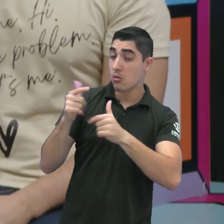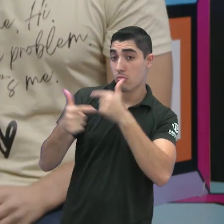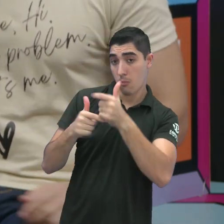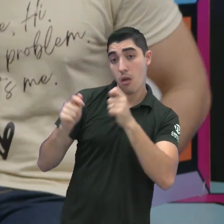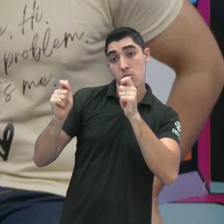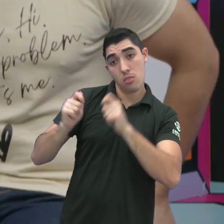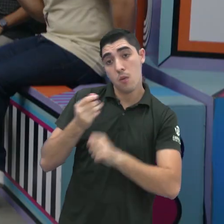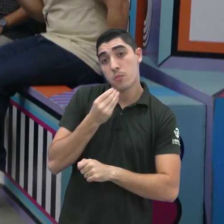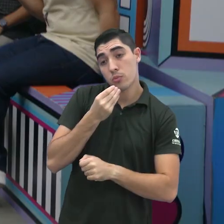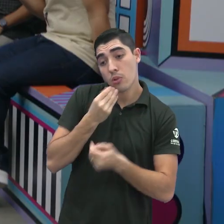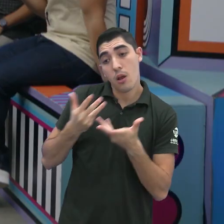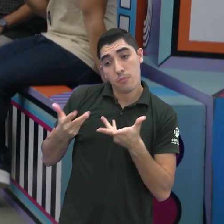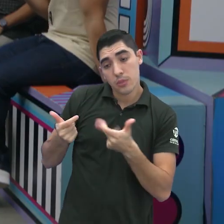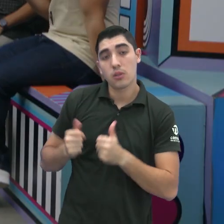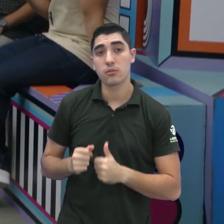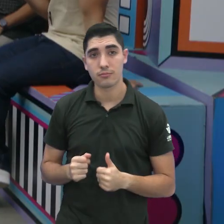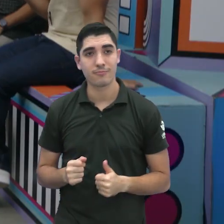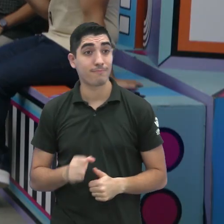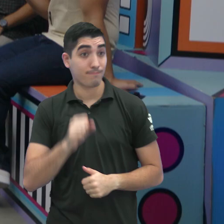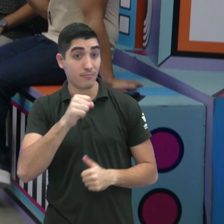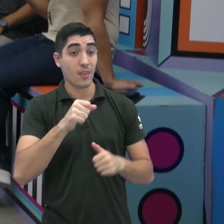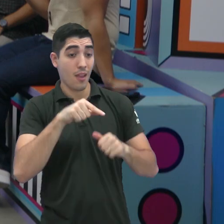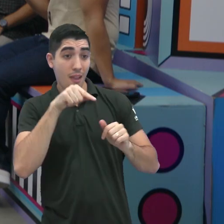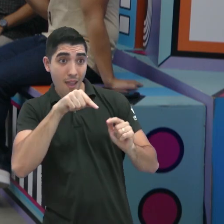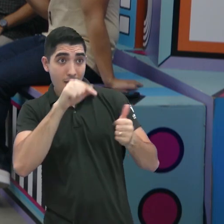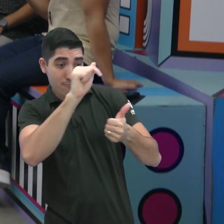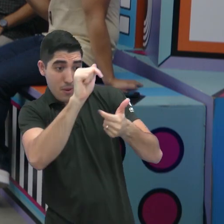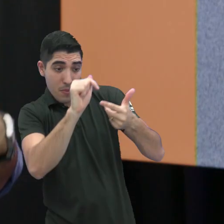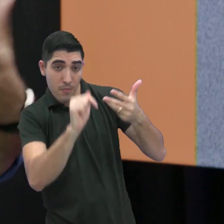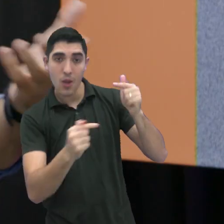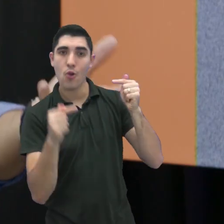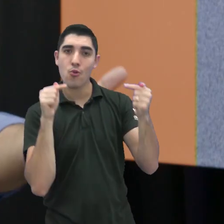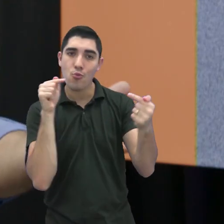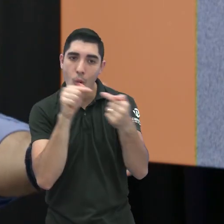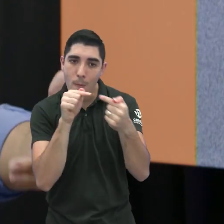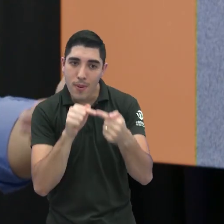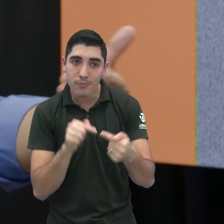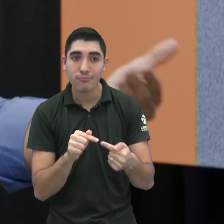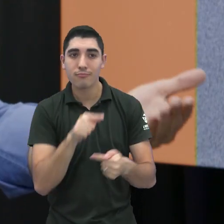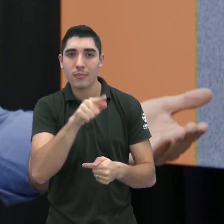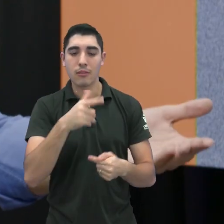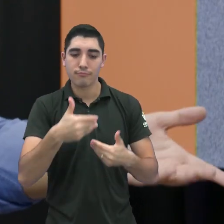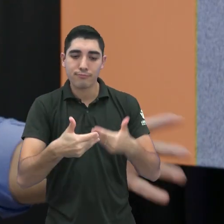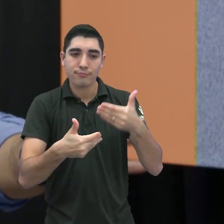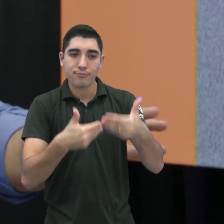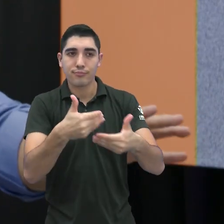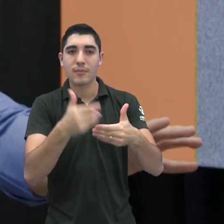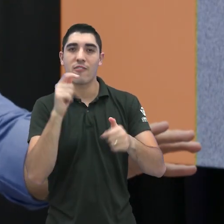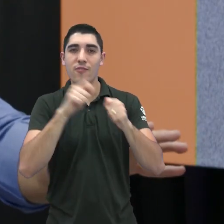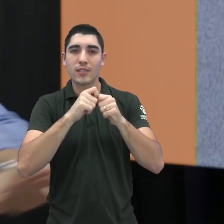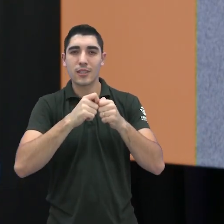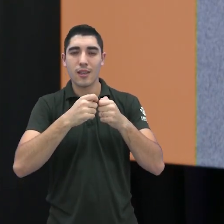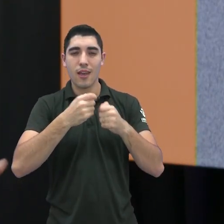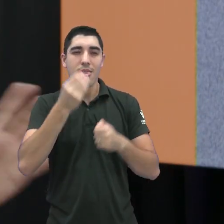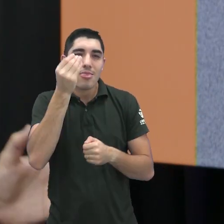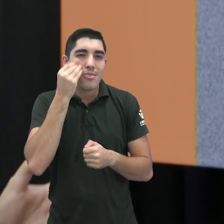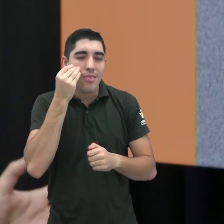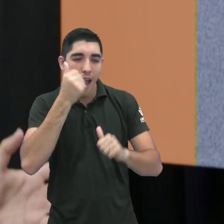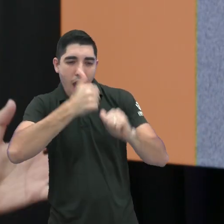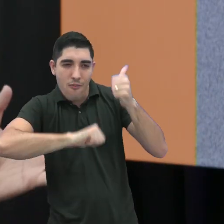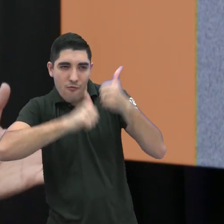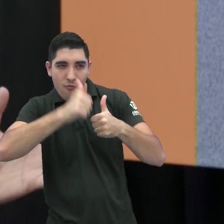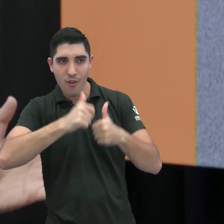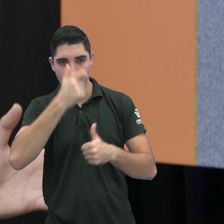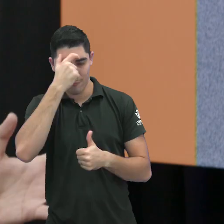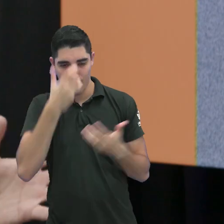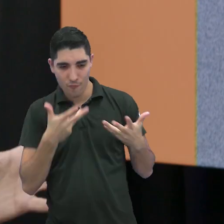áreas afins, né? Essa é uma área afim para você, não necessariamente até uma área que você muitas vezes pode fazer um teste vocacional, mas quando conhecer, falar, acho que não é para